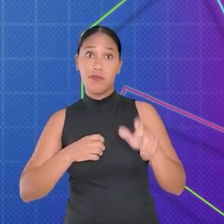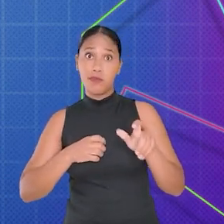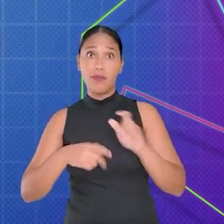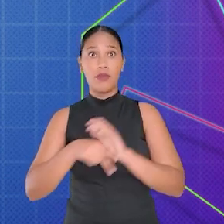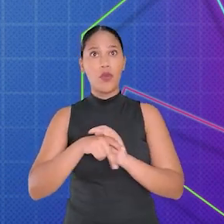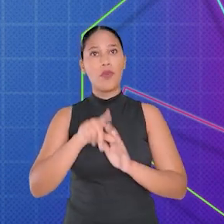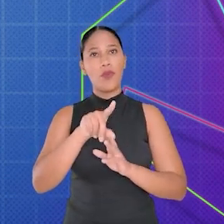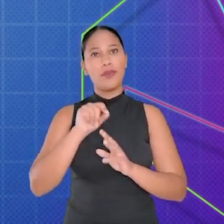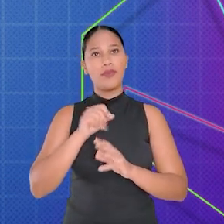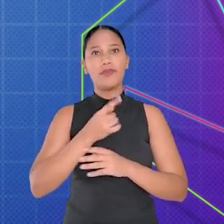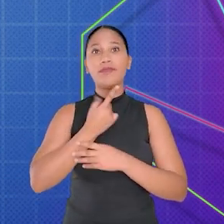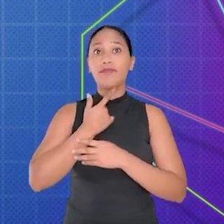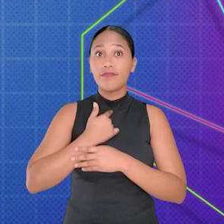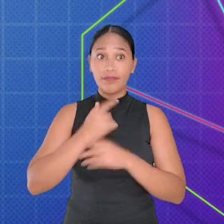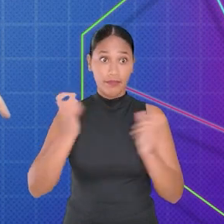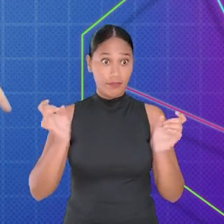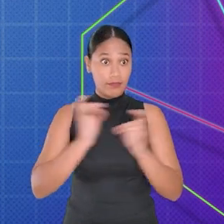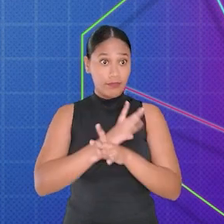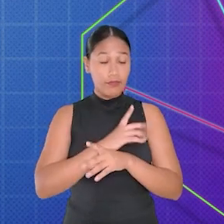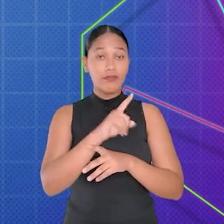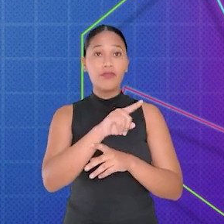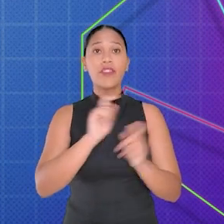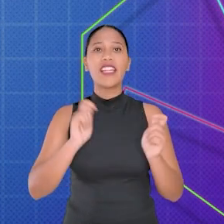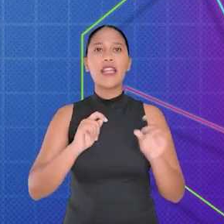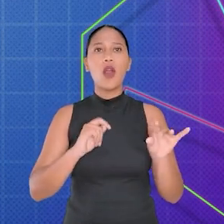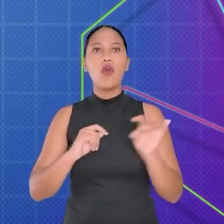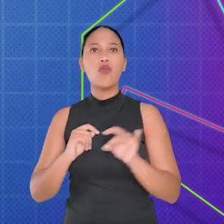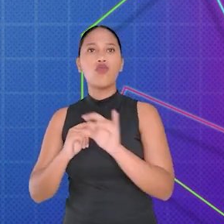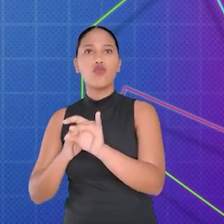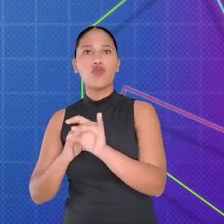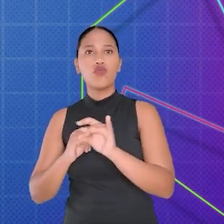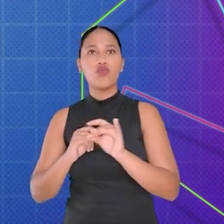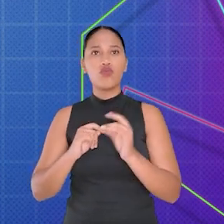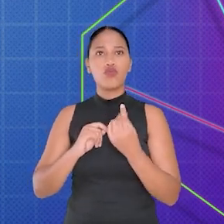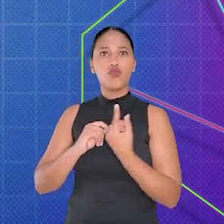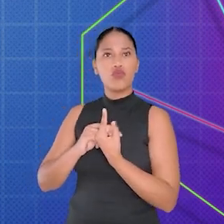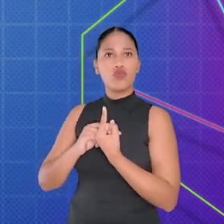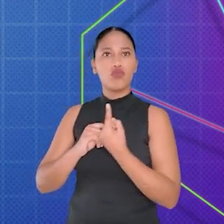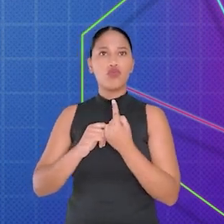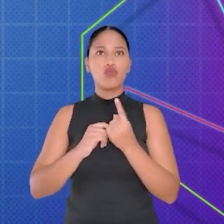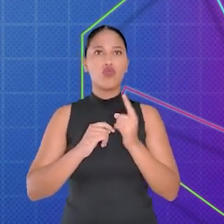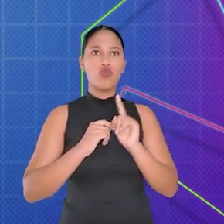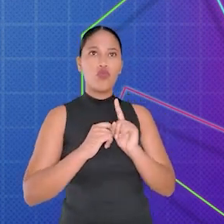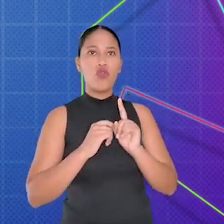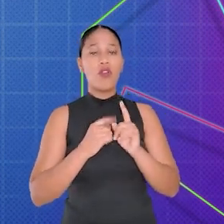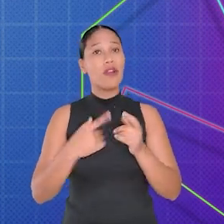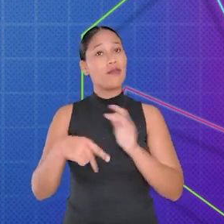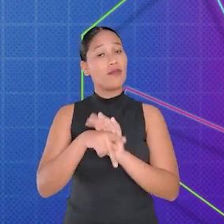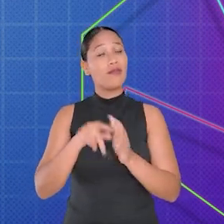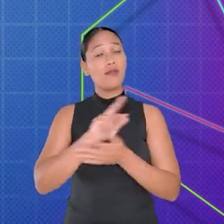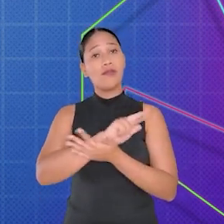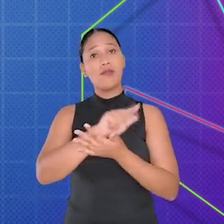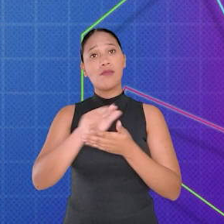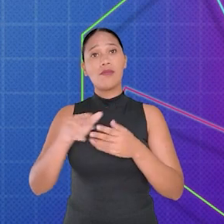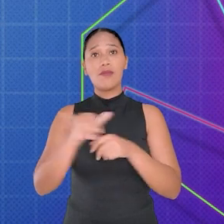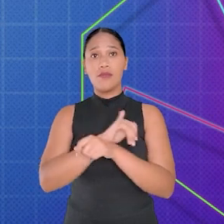sobre o objeto desejado. Uma vez selecionado, o objeto pode ser movido, rotacionado ou escalado, usando as